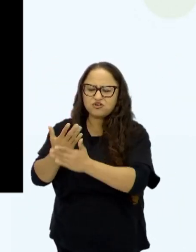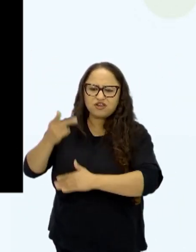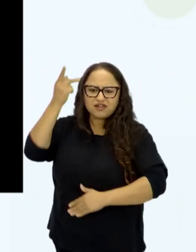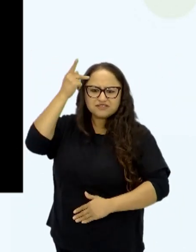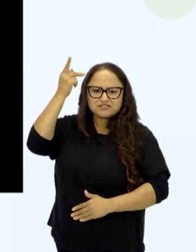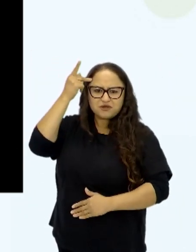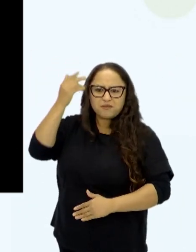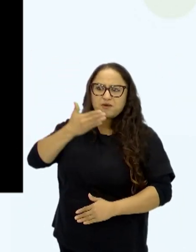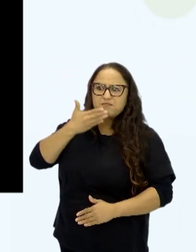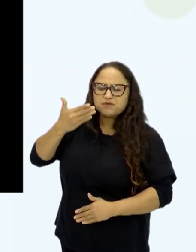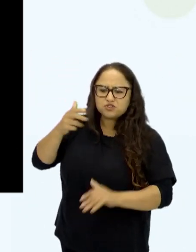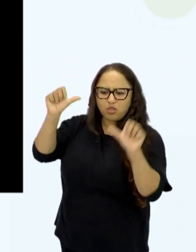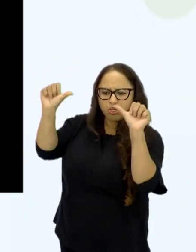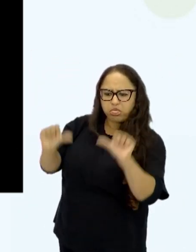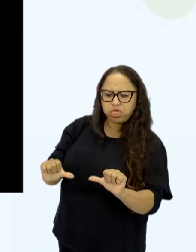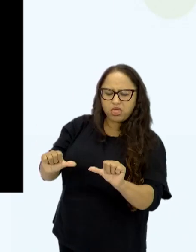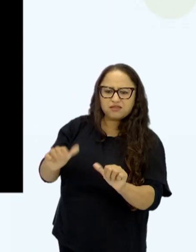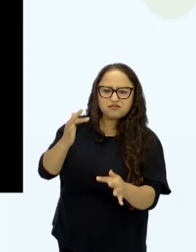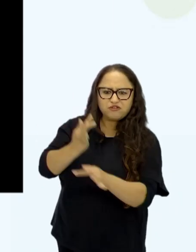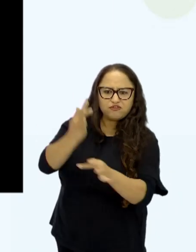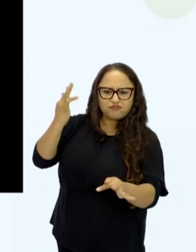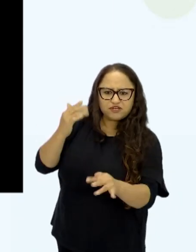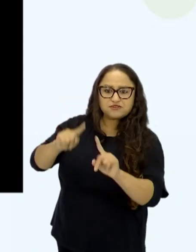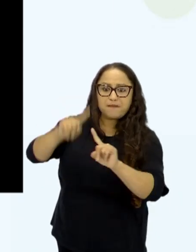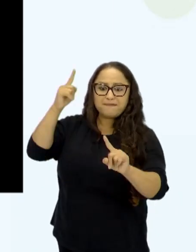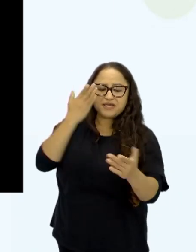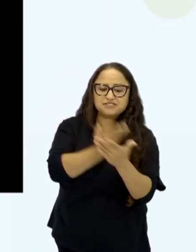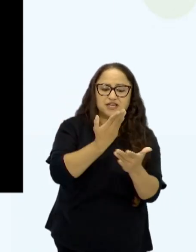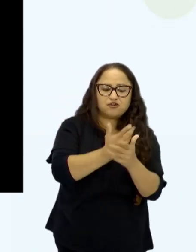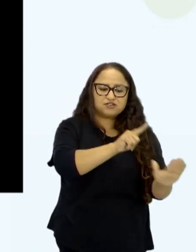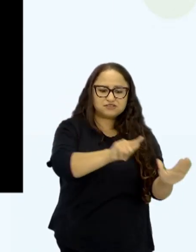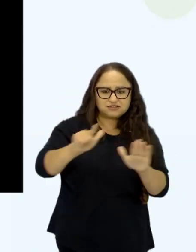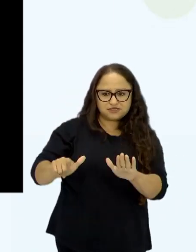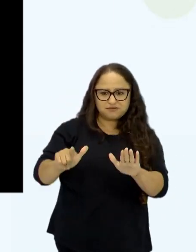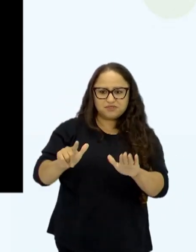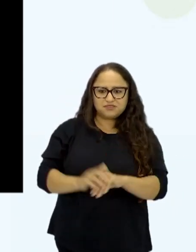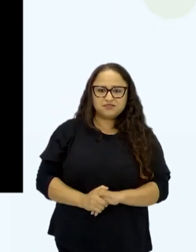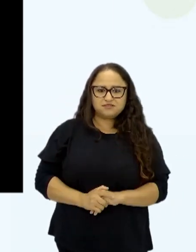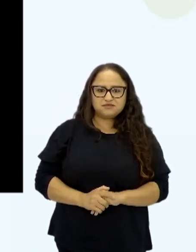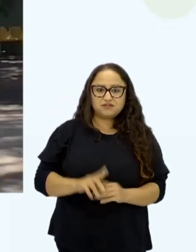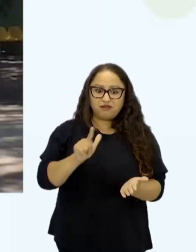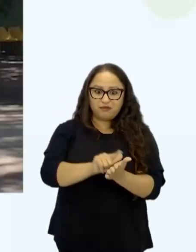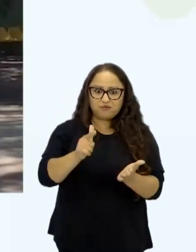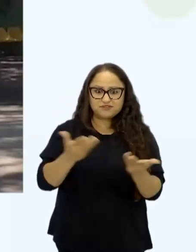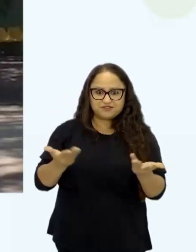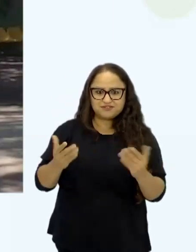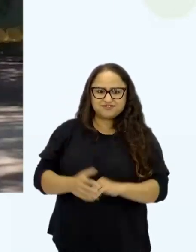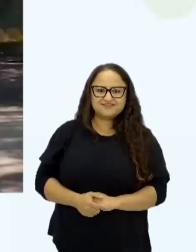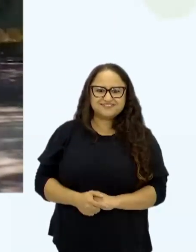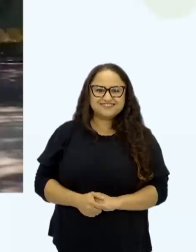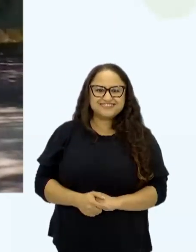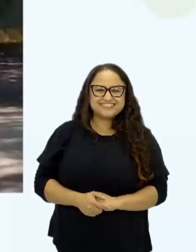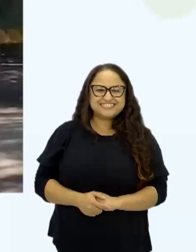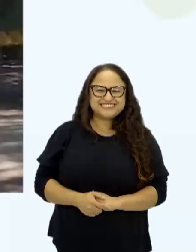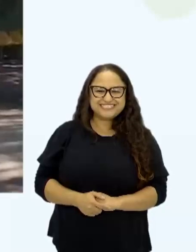pedindo redução dos feriados e mais dias de aula na semana. Estamos com um repórter no local.